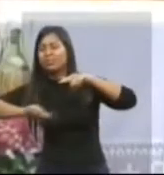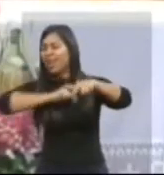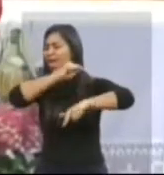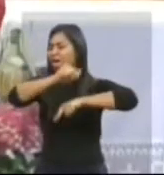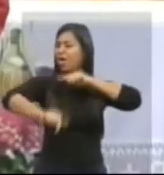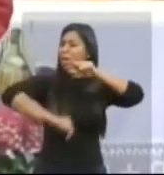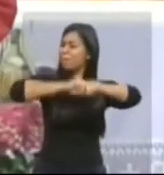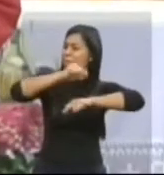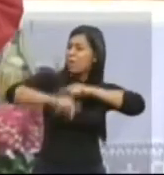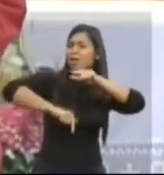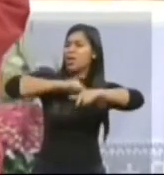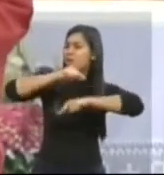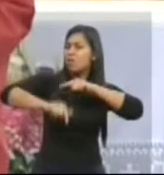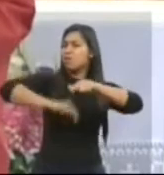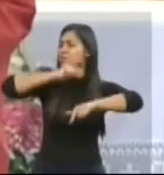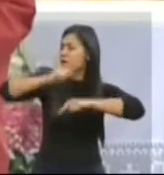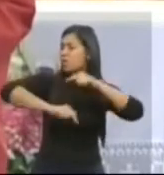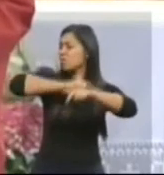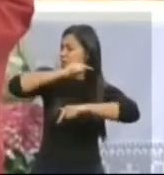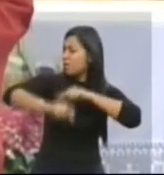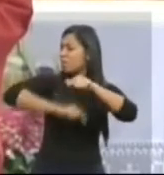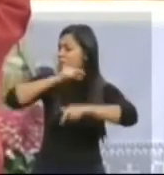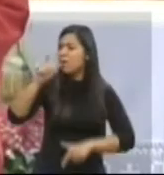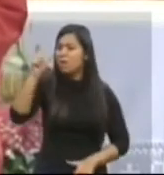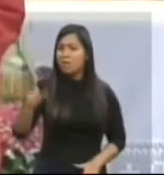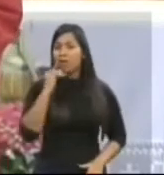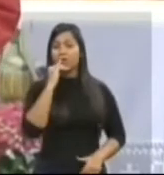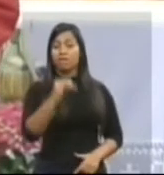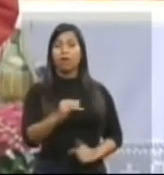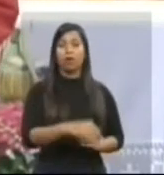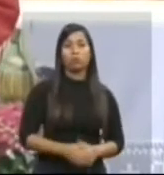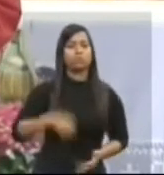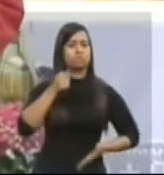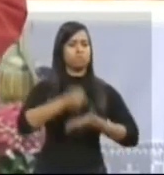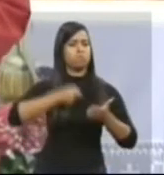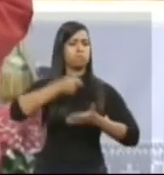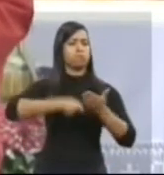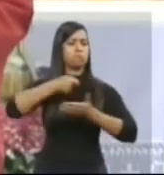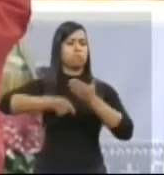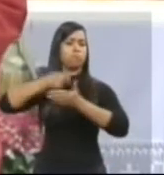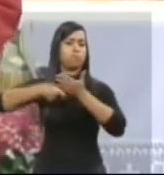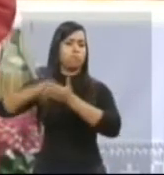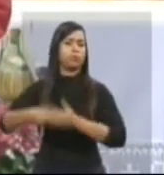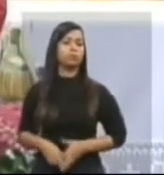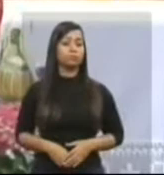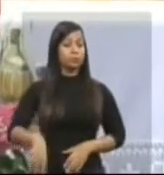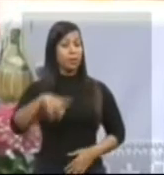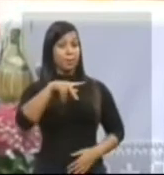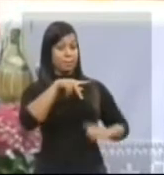demais apóstolos, como ele mesmo confessa. Combateu o bom combate.